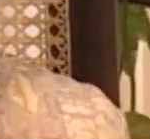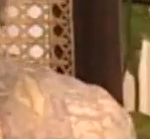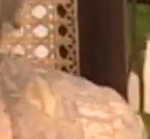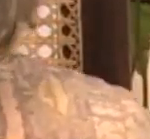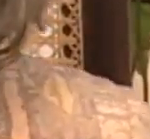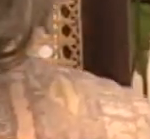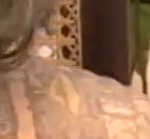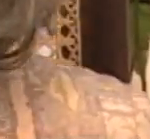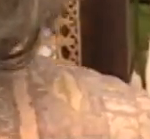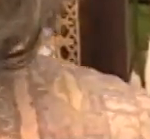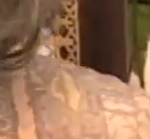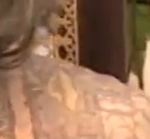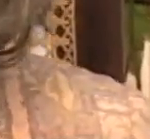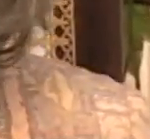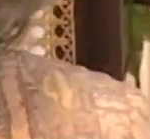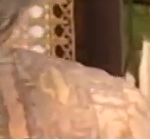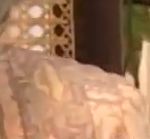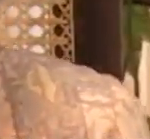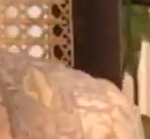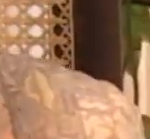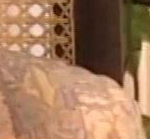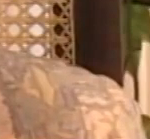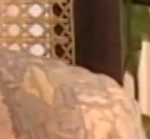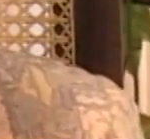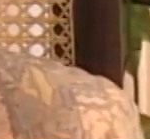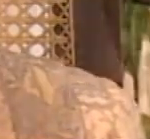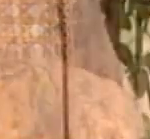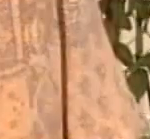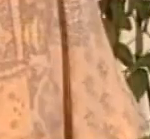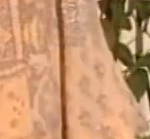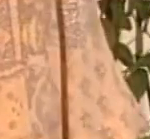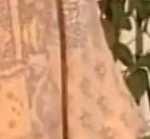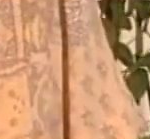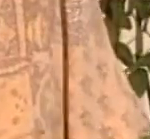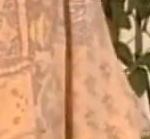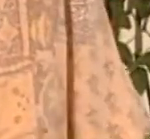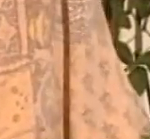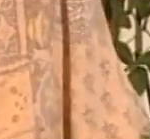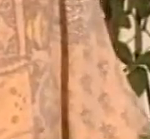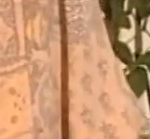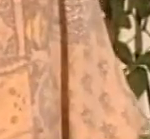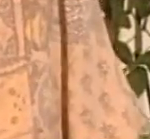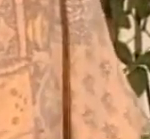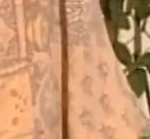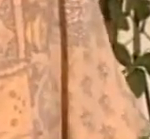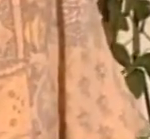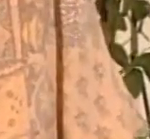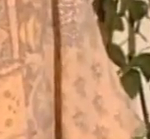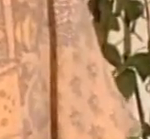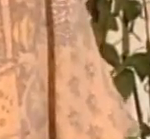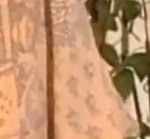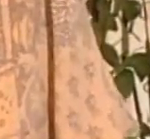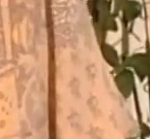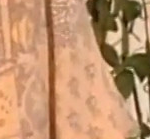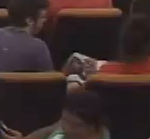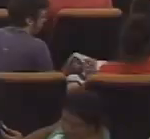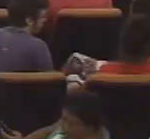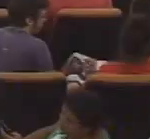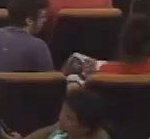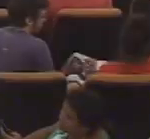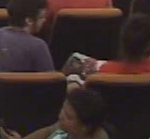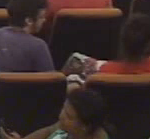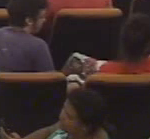Sua inquietação gera o rompimento com o Partido Comunista. Esta presidência colocará em